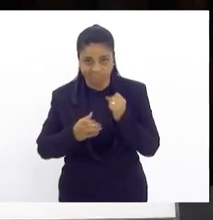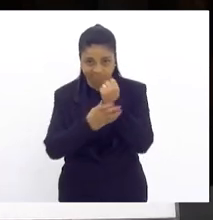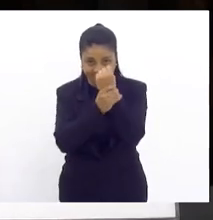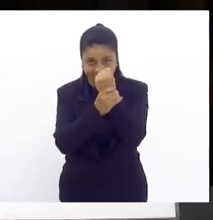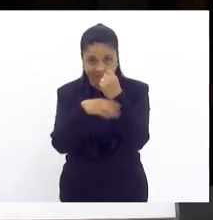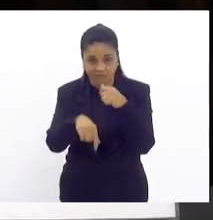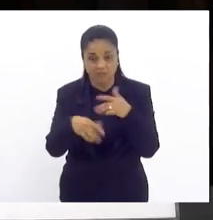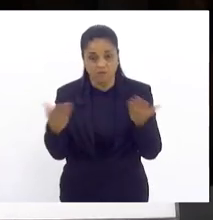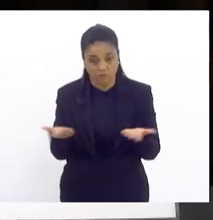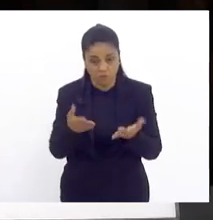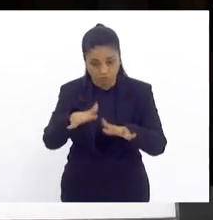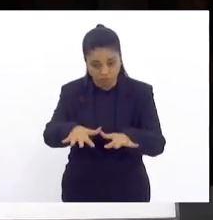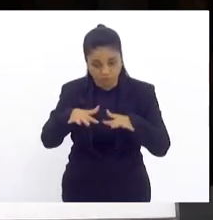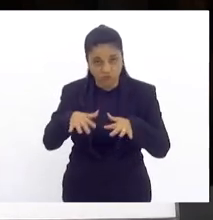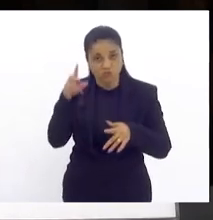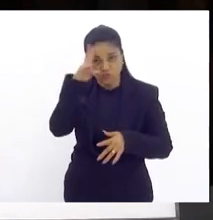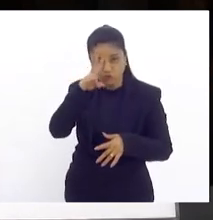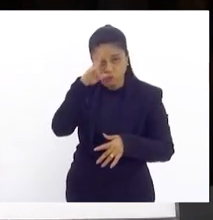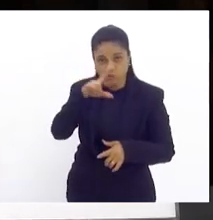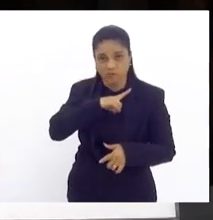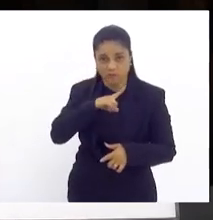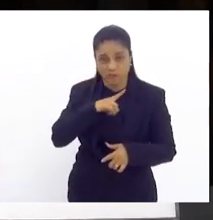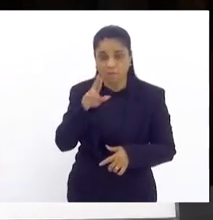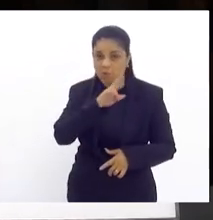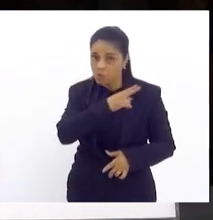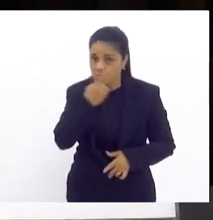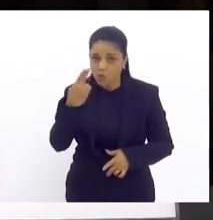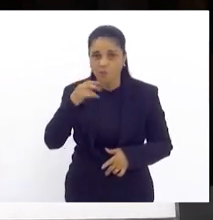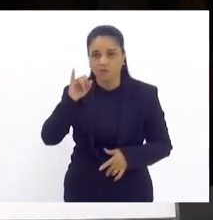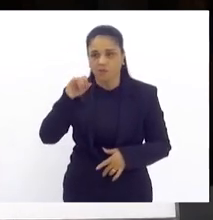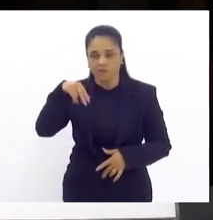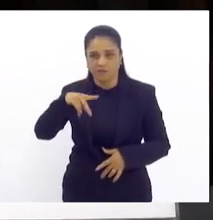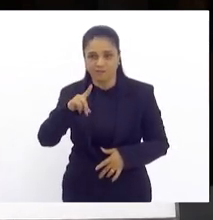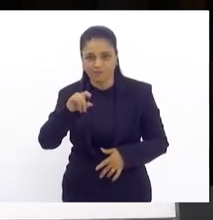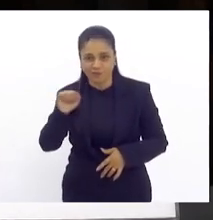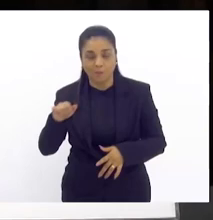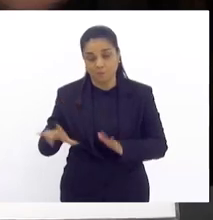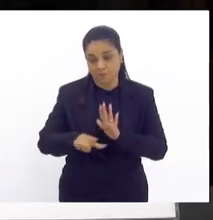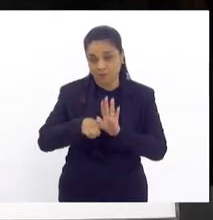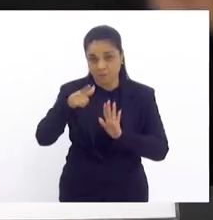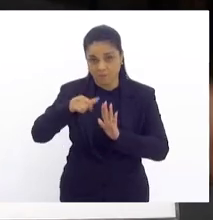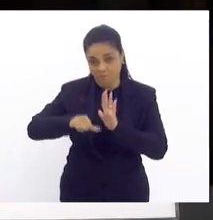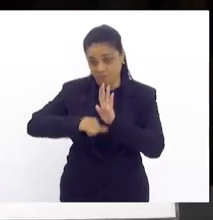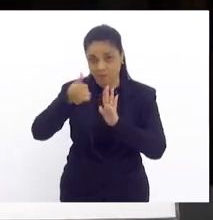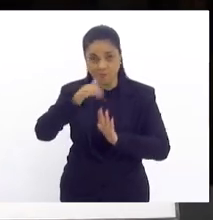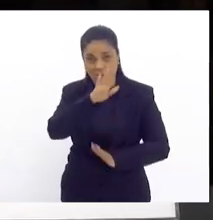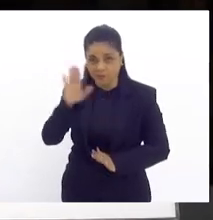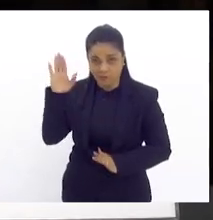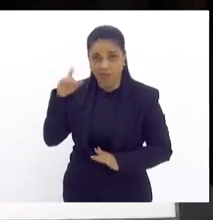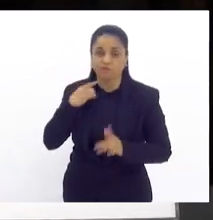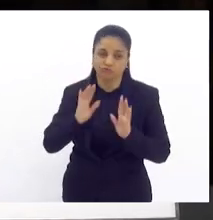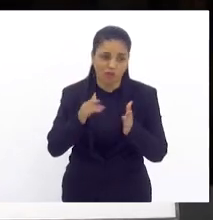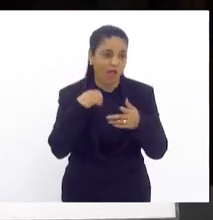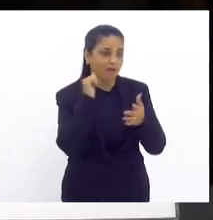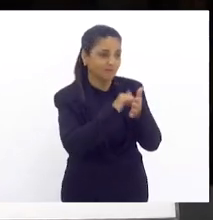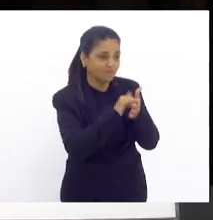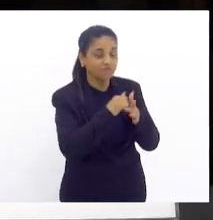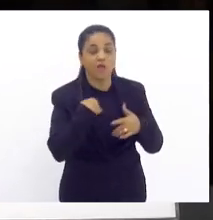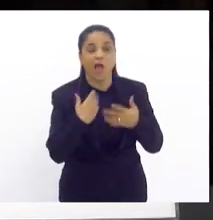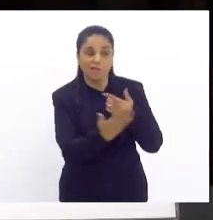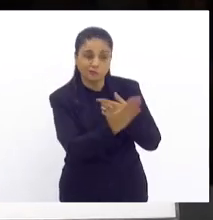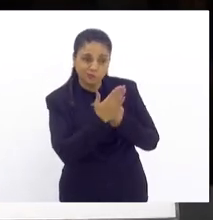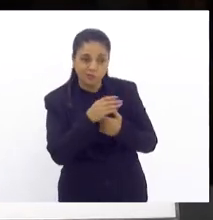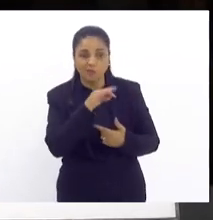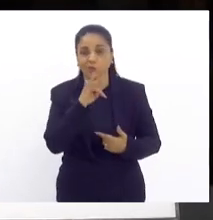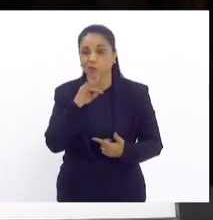que fizeram história. Meu nome é Índia Armelau, sou deputada de primeiro mandato, já bati na porta do Thompson, pedi ajuda, já fui com o Brazão. Eu estou aqui